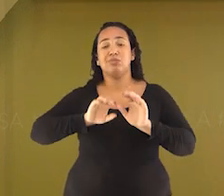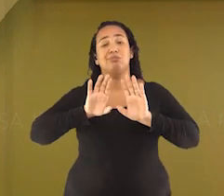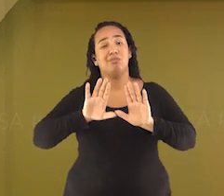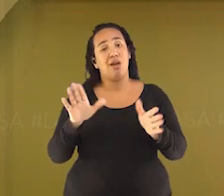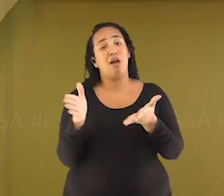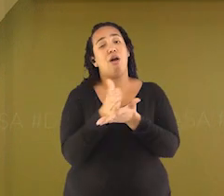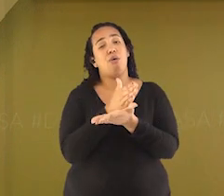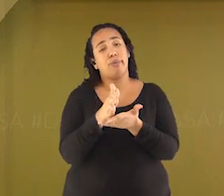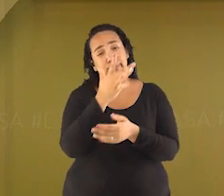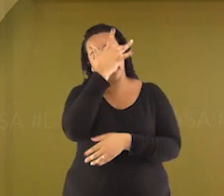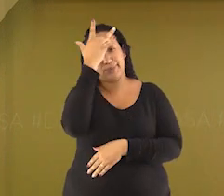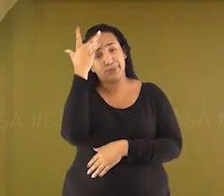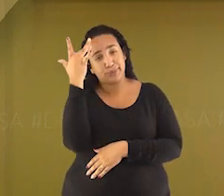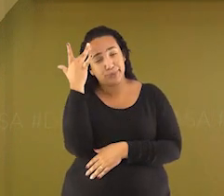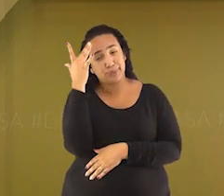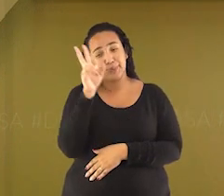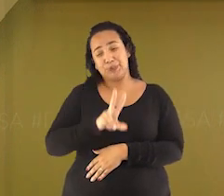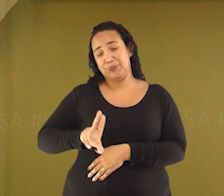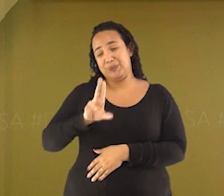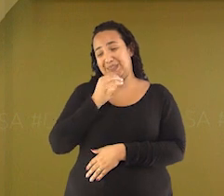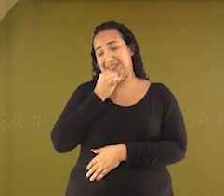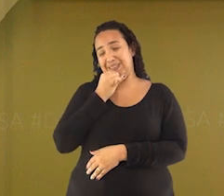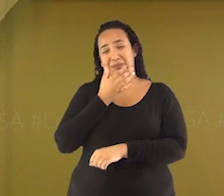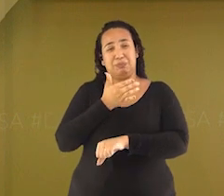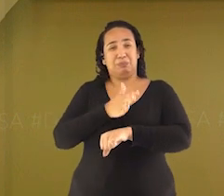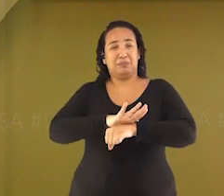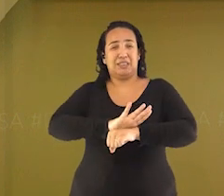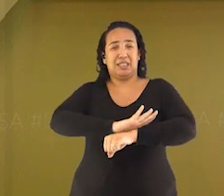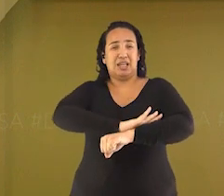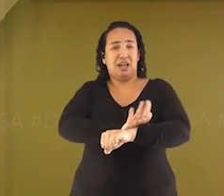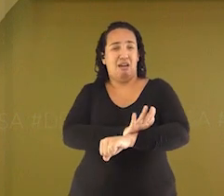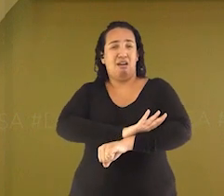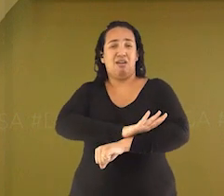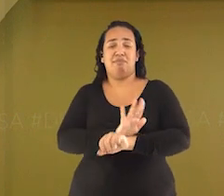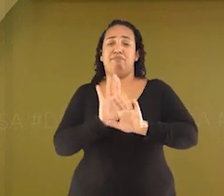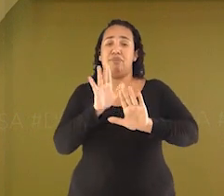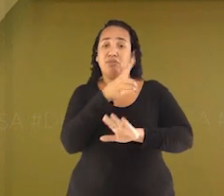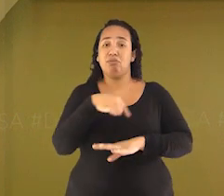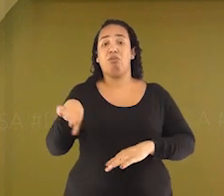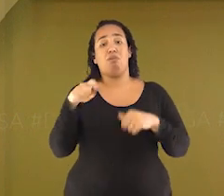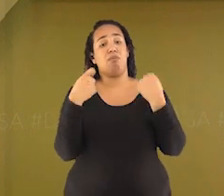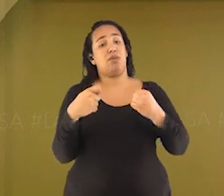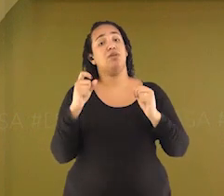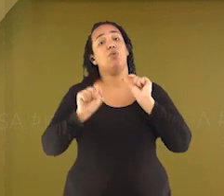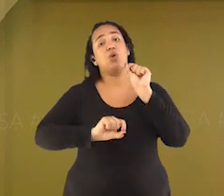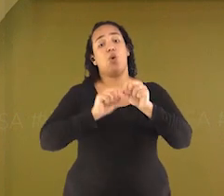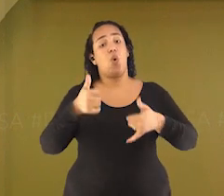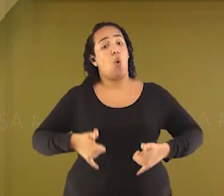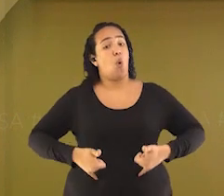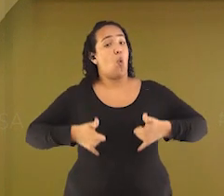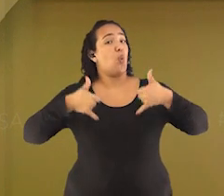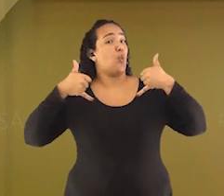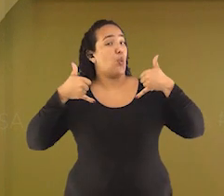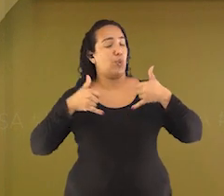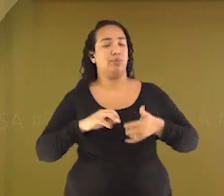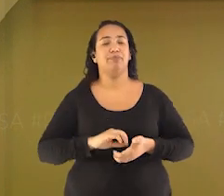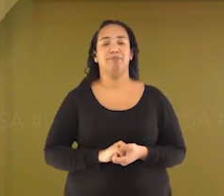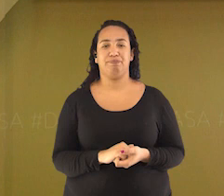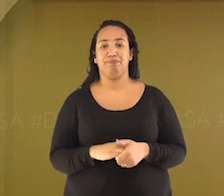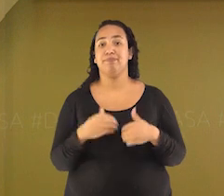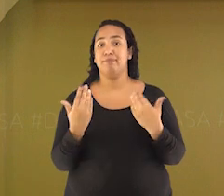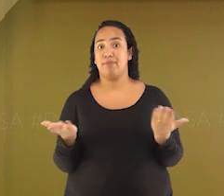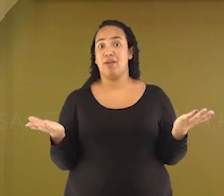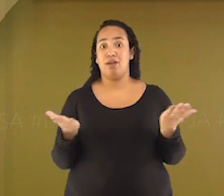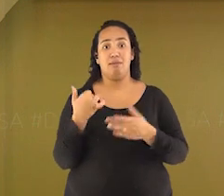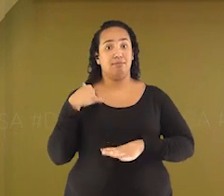disso para estimular racismo, preconceito racial, quando o correto seria sentirmos orgulho de toda essa riqueza vinda do passado, né? E com isso a